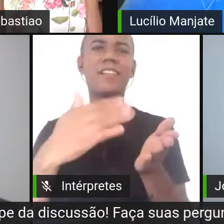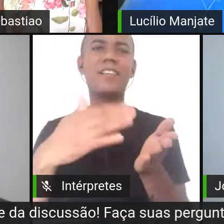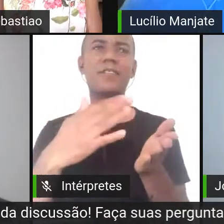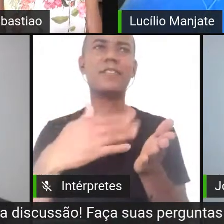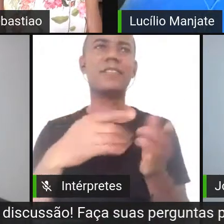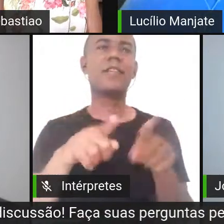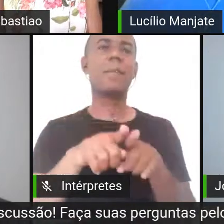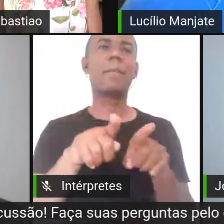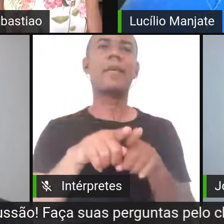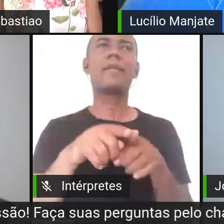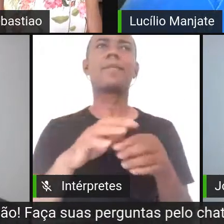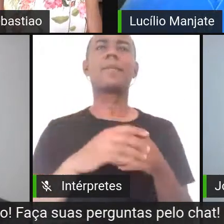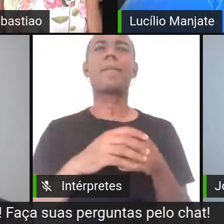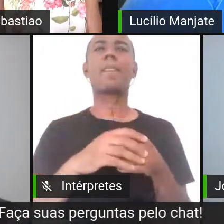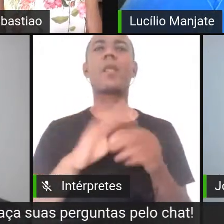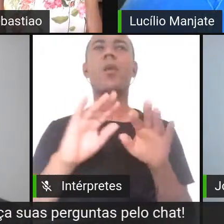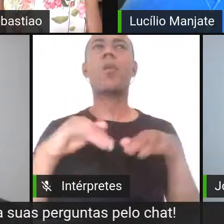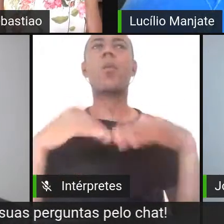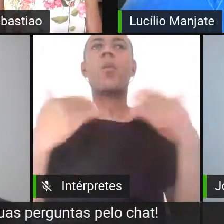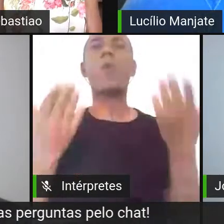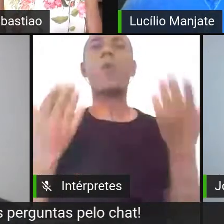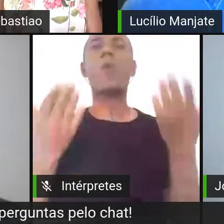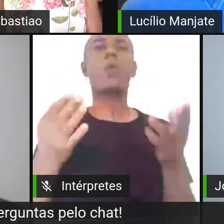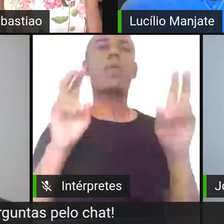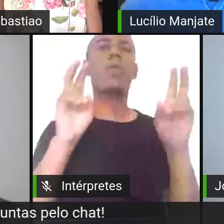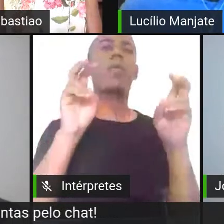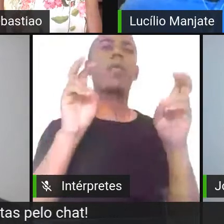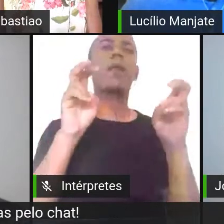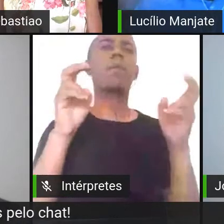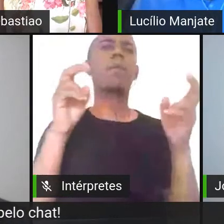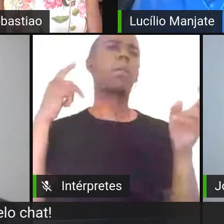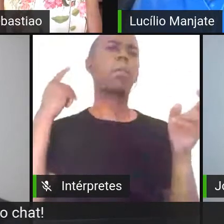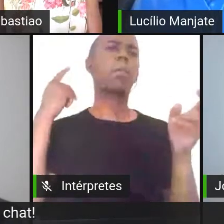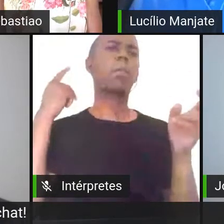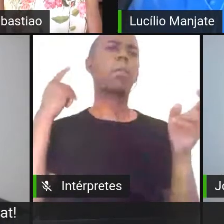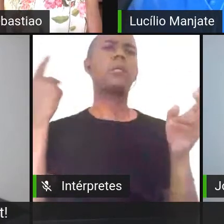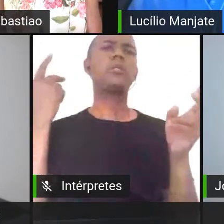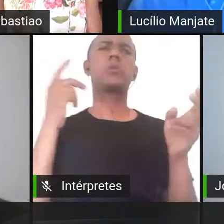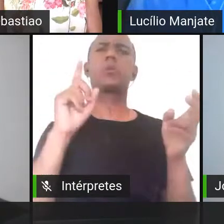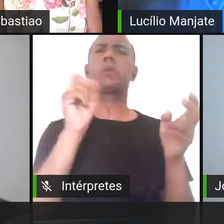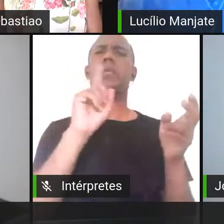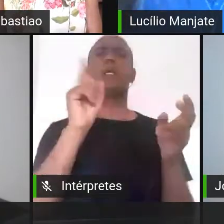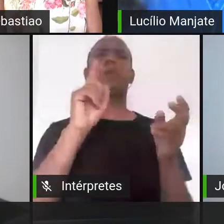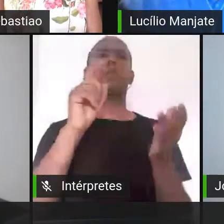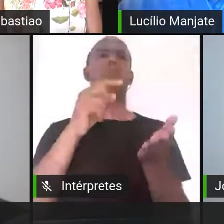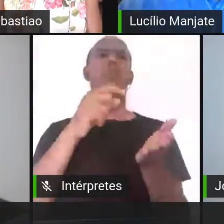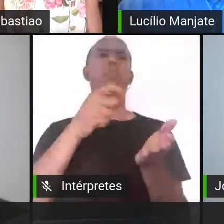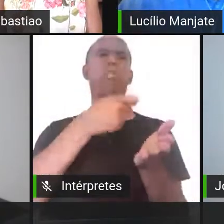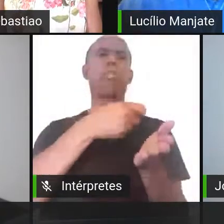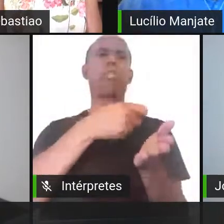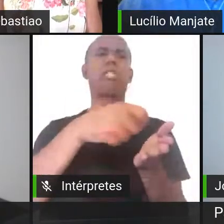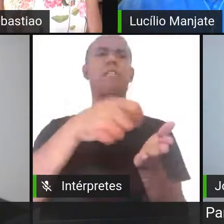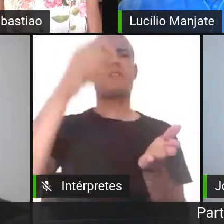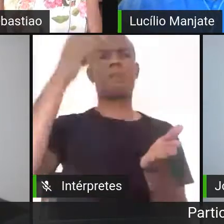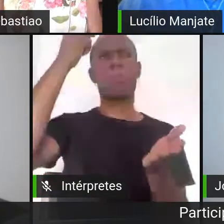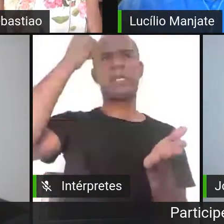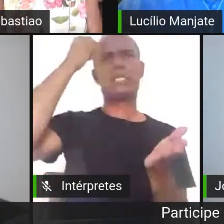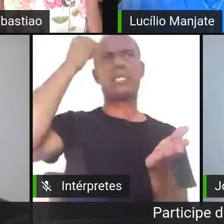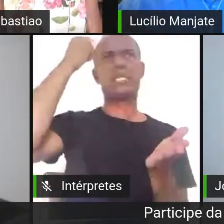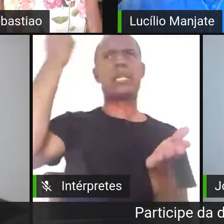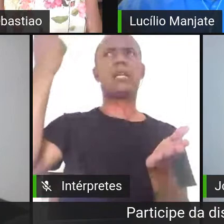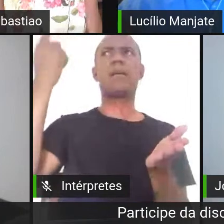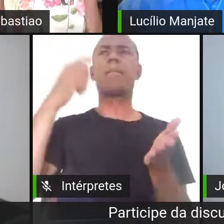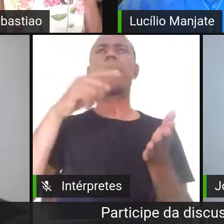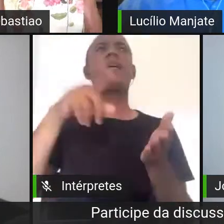eu quando escrevo, não escrevo naturalmente a pensar na política. Mas aí teríamos que voltar